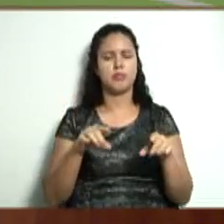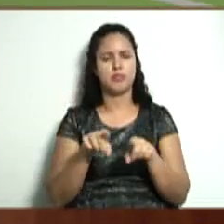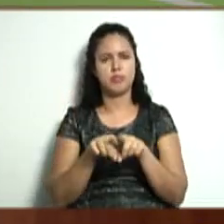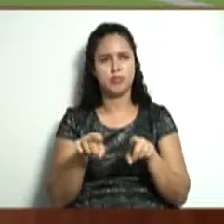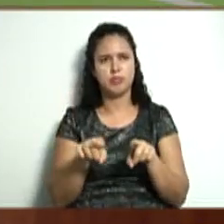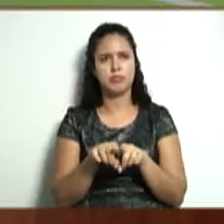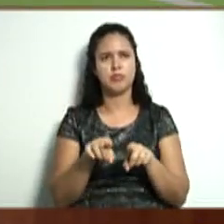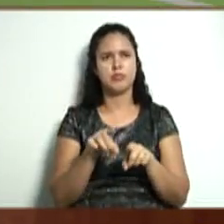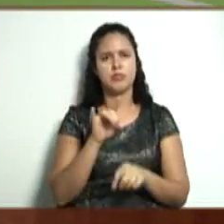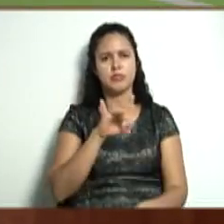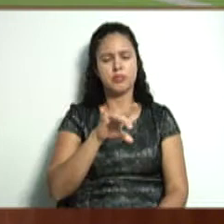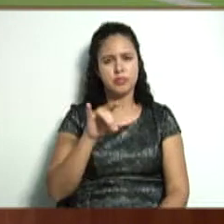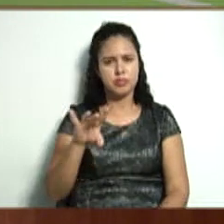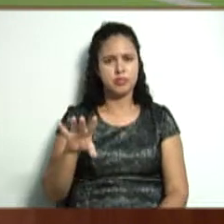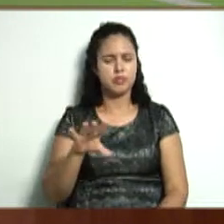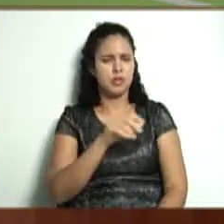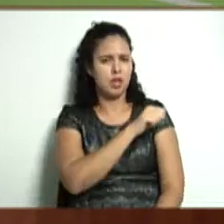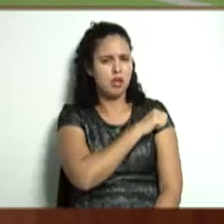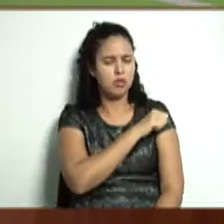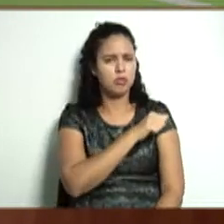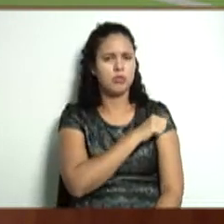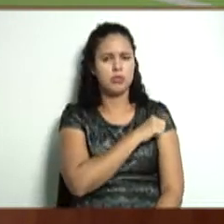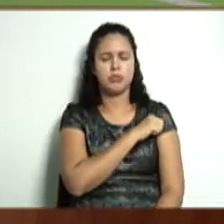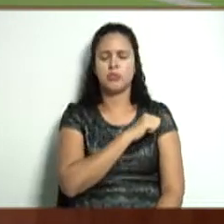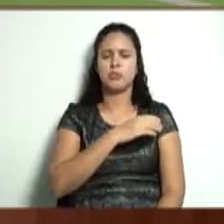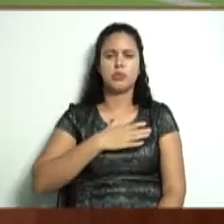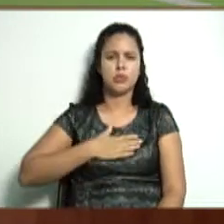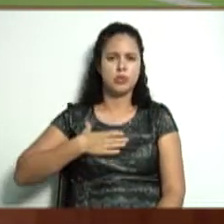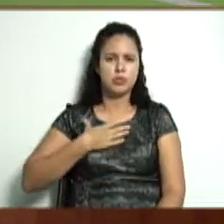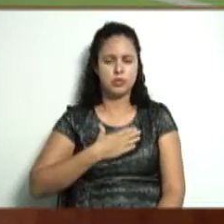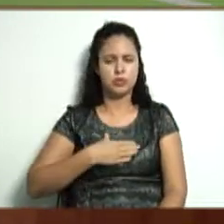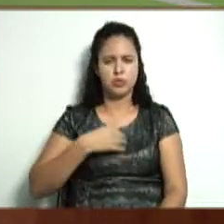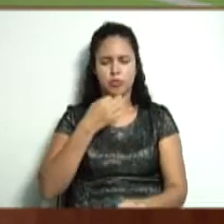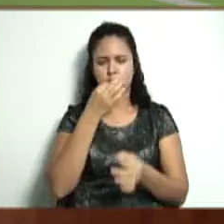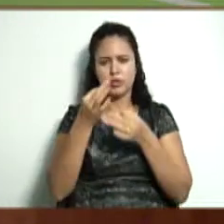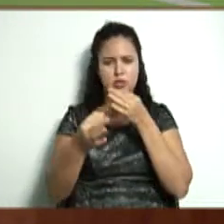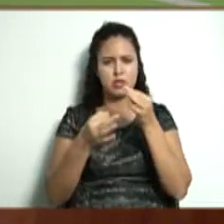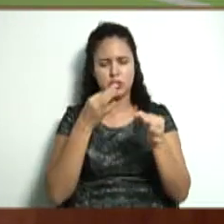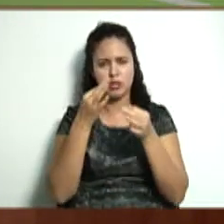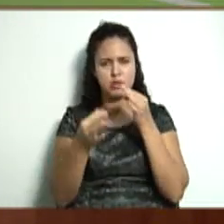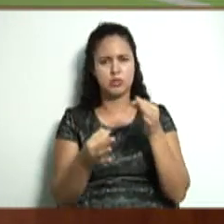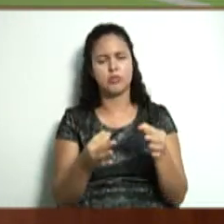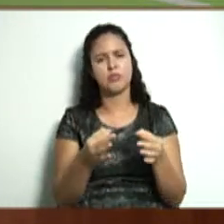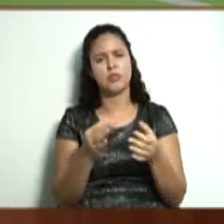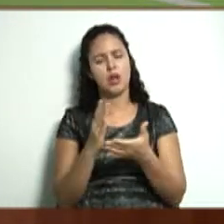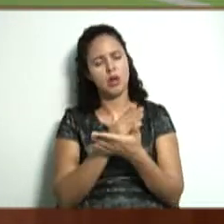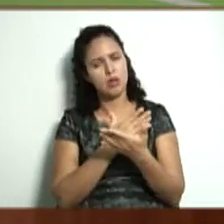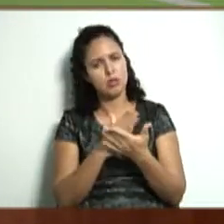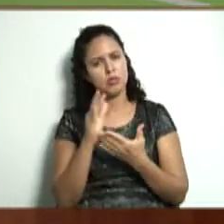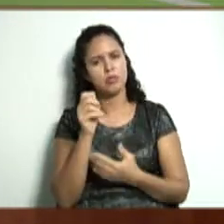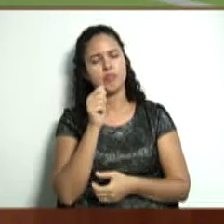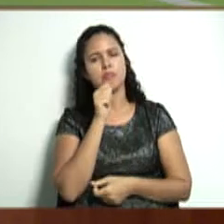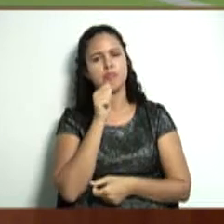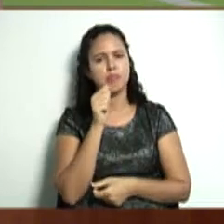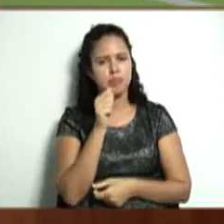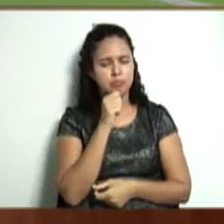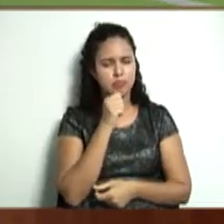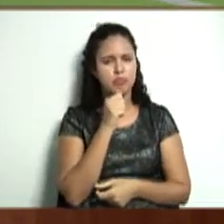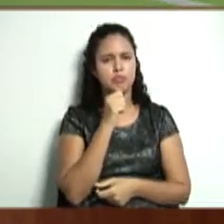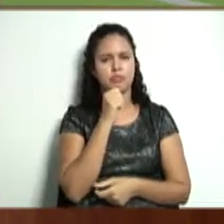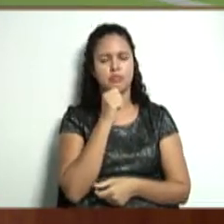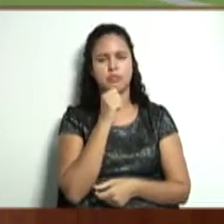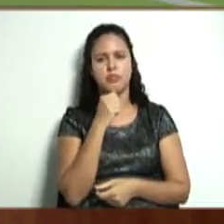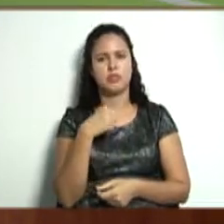participação dos alunos foi maravilhosa, todo mundo mandando a sua opinião, mesmo que outro polo já tivesse